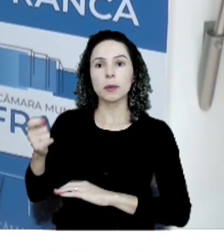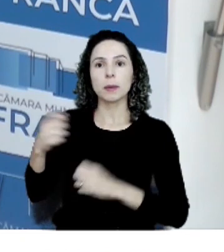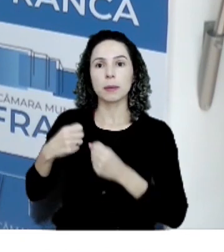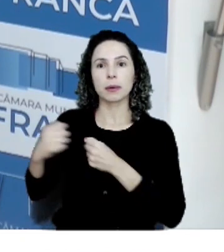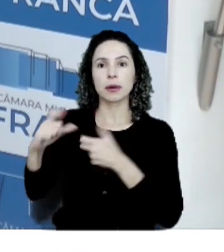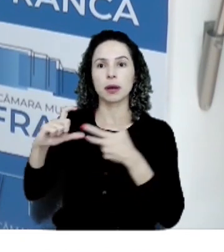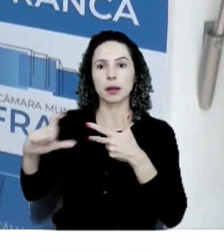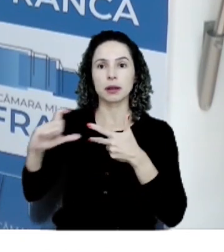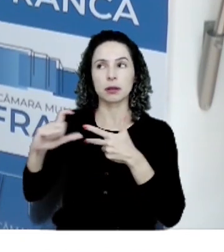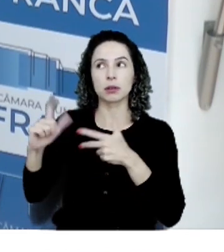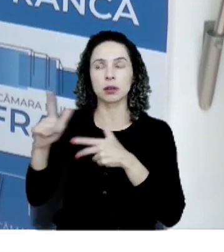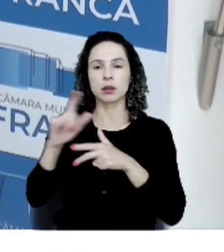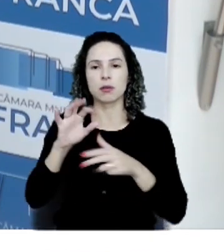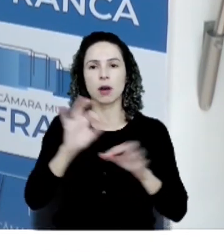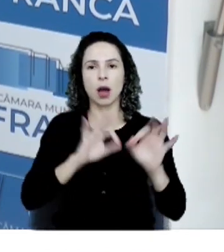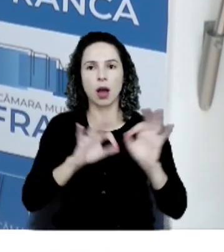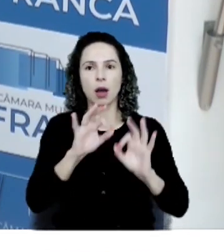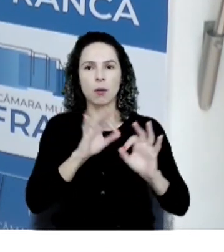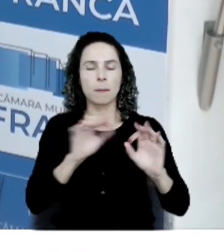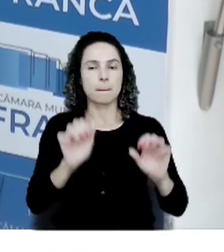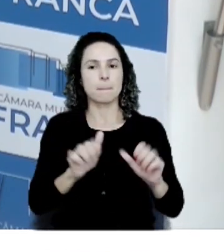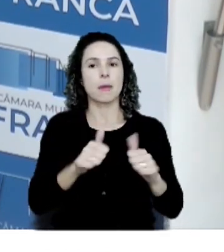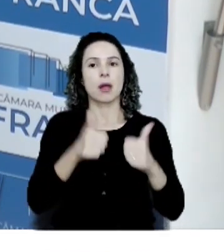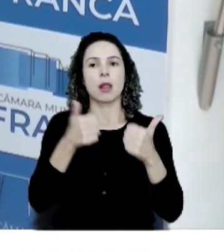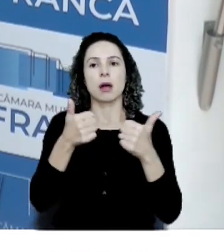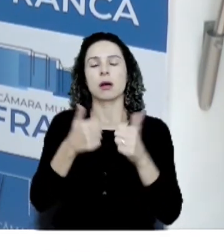faça essas melhorias.